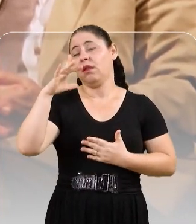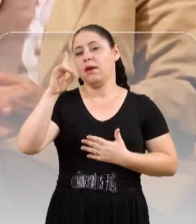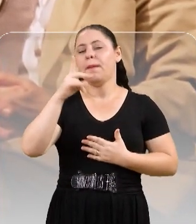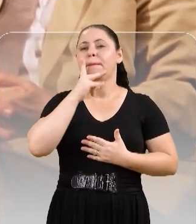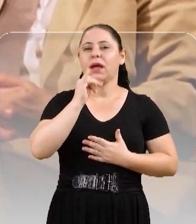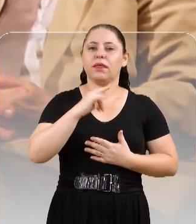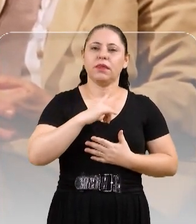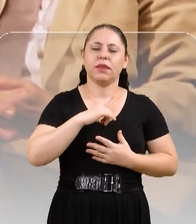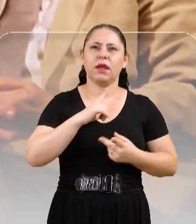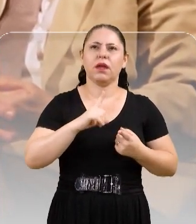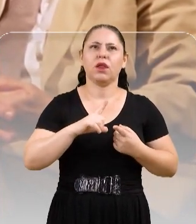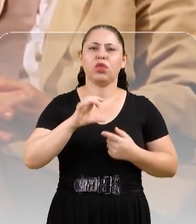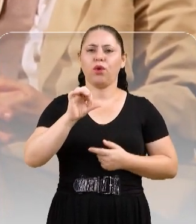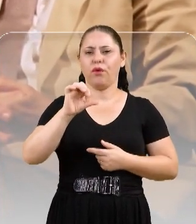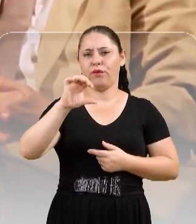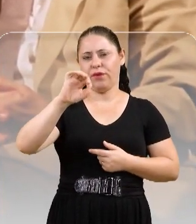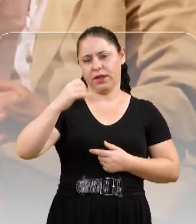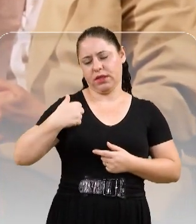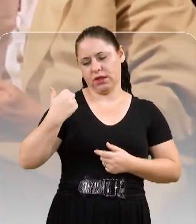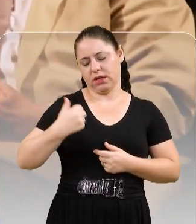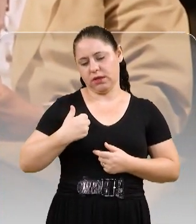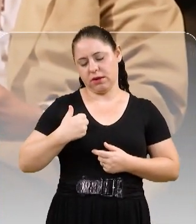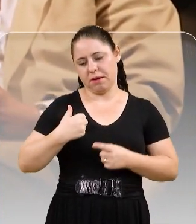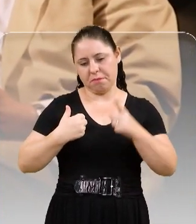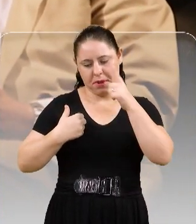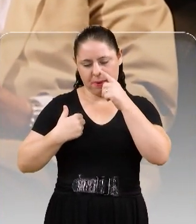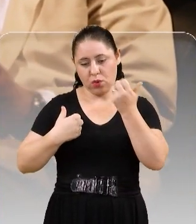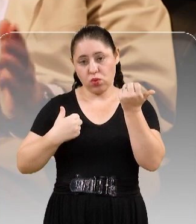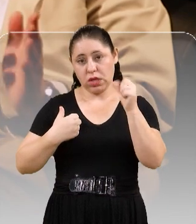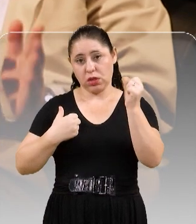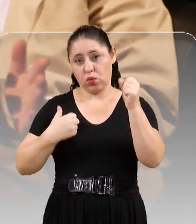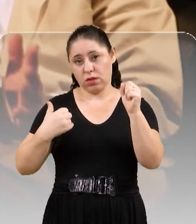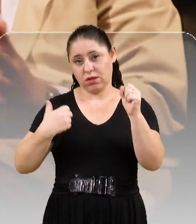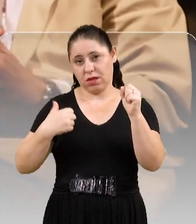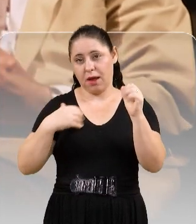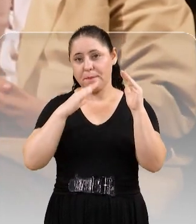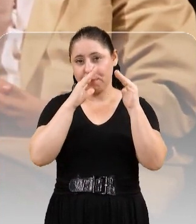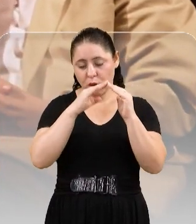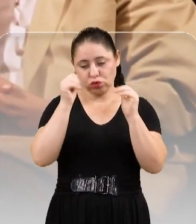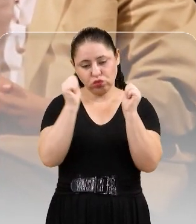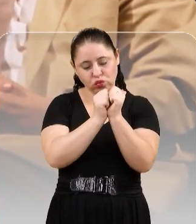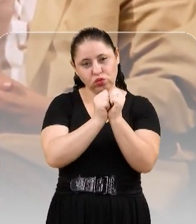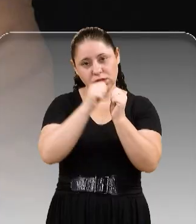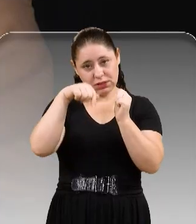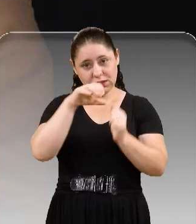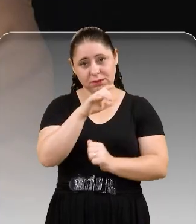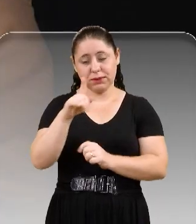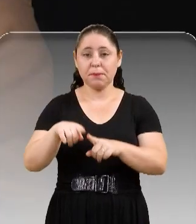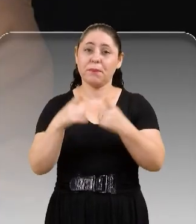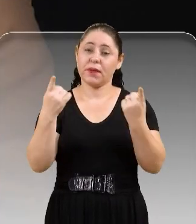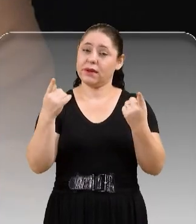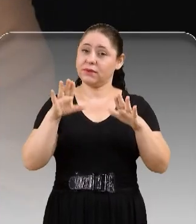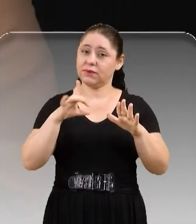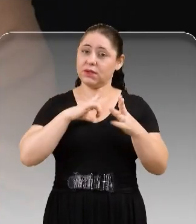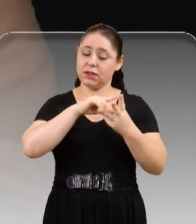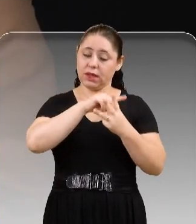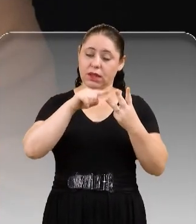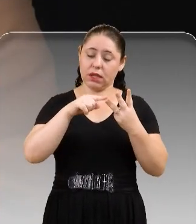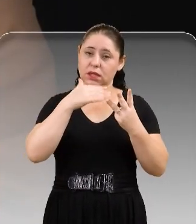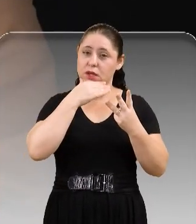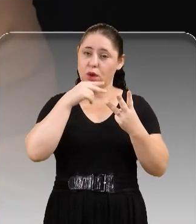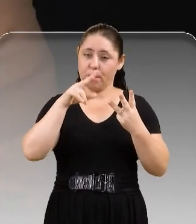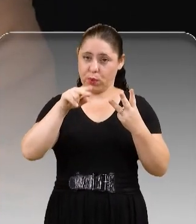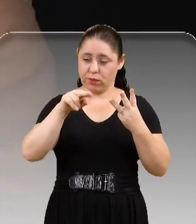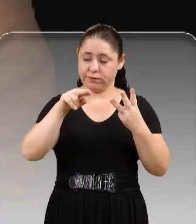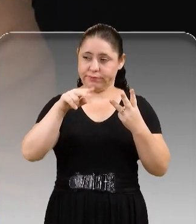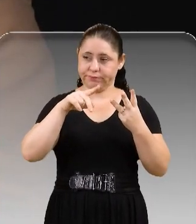pai vai fazer 90 anos, minha mãe vai fazer 88 anos. Estão morando aqui em Campo Grande comigo. E tenho 3 irmãos,